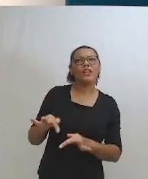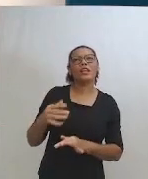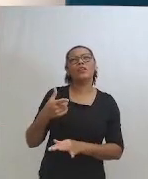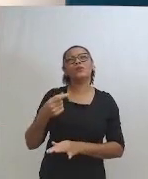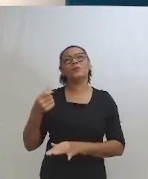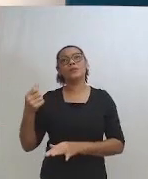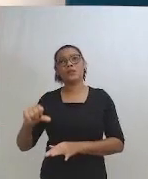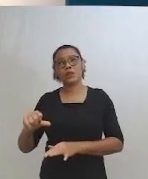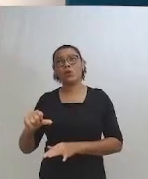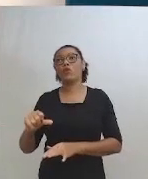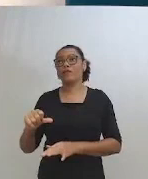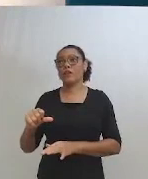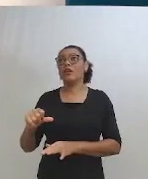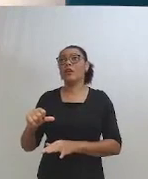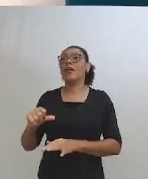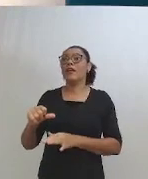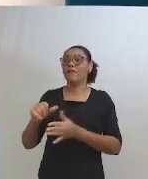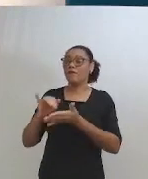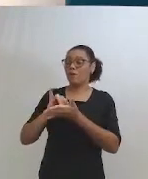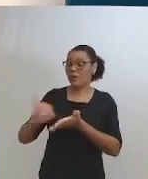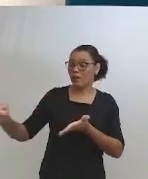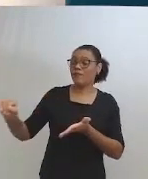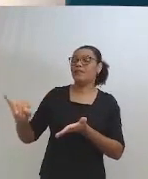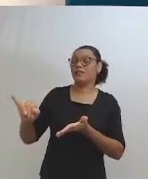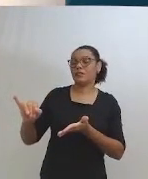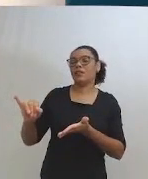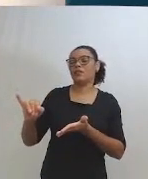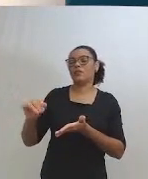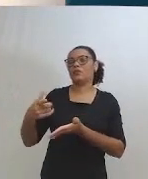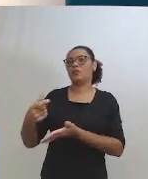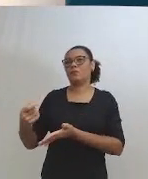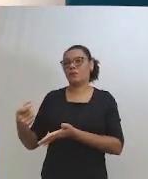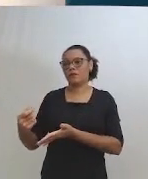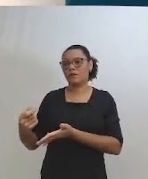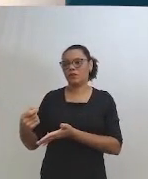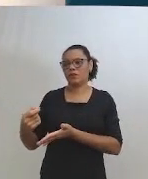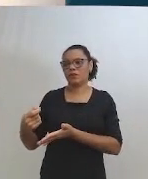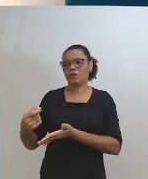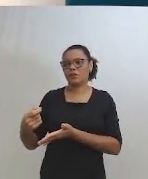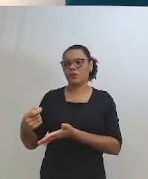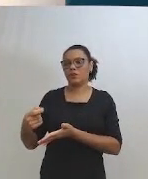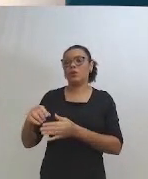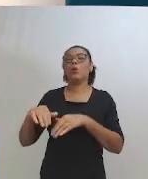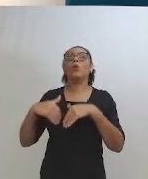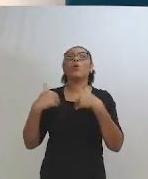mas o julgamento foi em final de 2019, quando o ministro diz